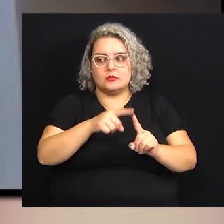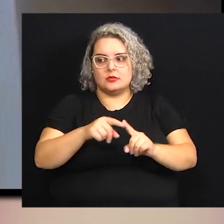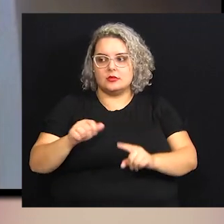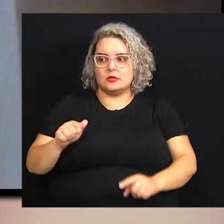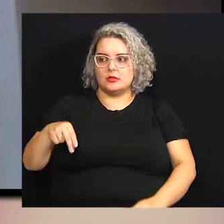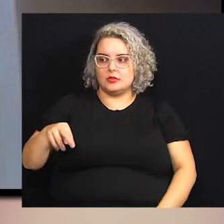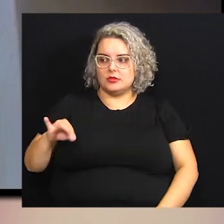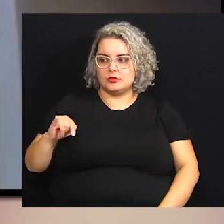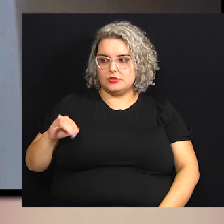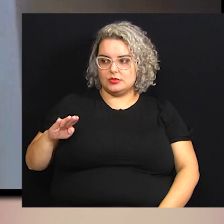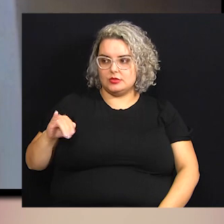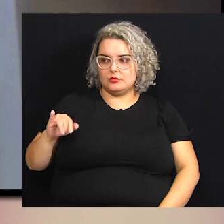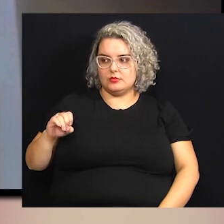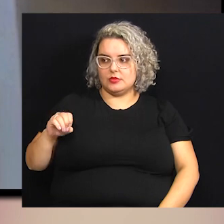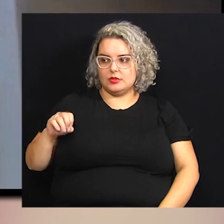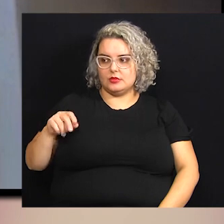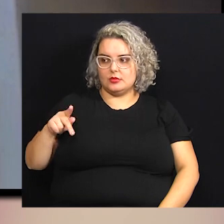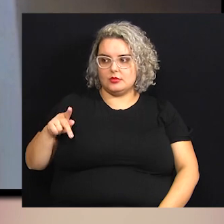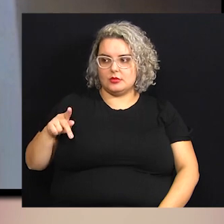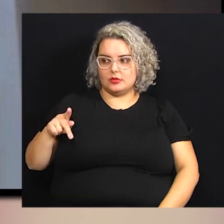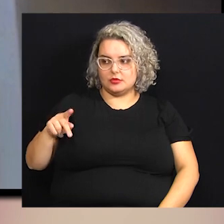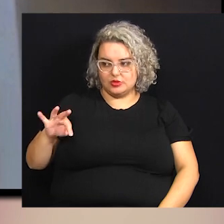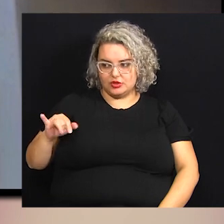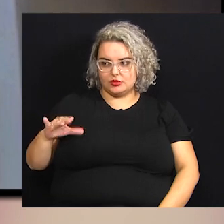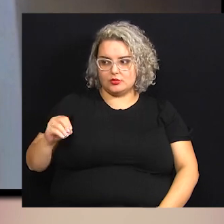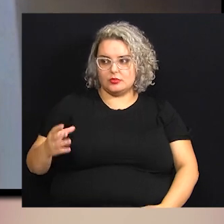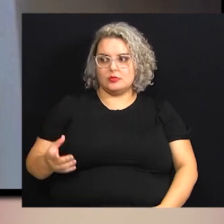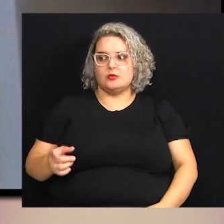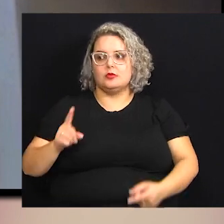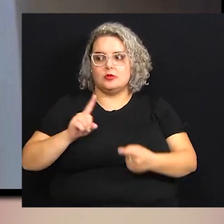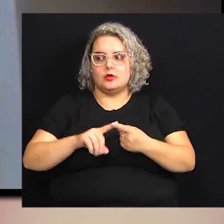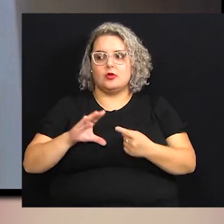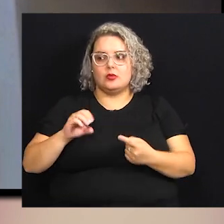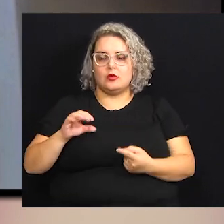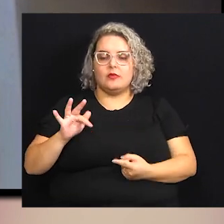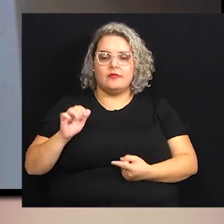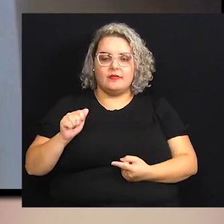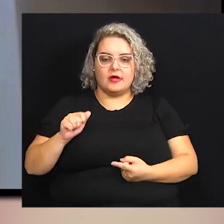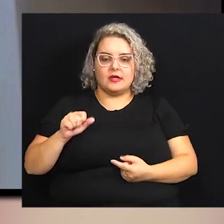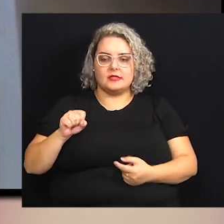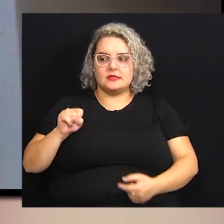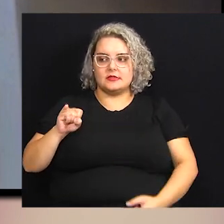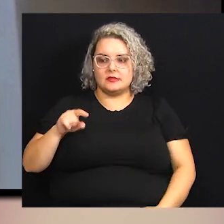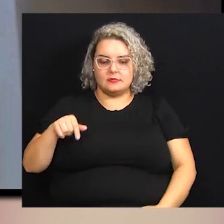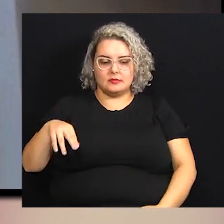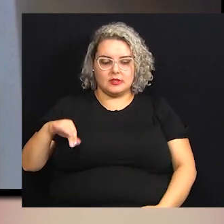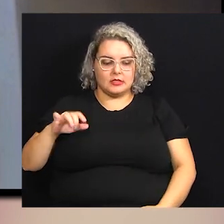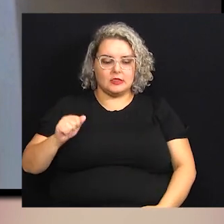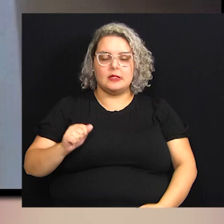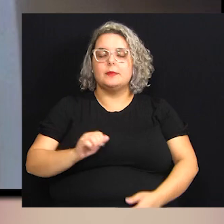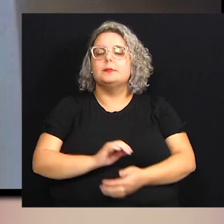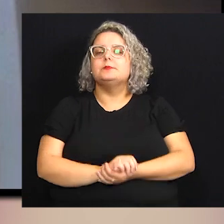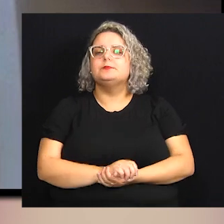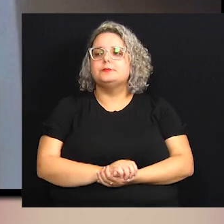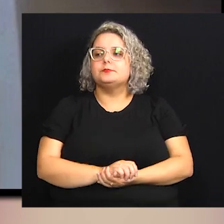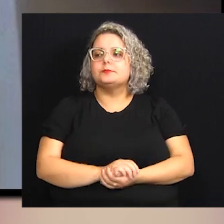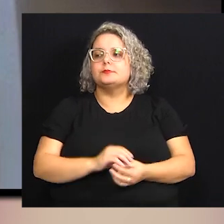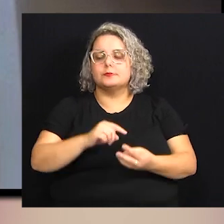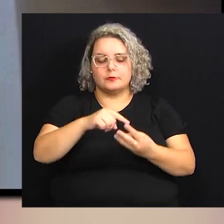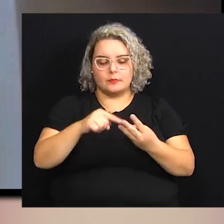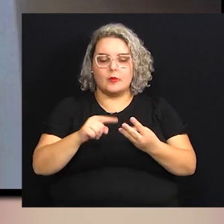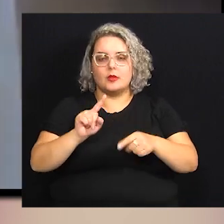tipos de antibiótico, que é a rifampicina, a clofazimina e a